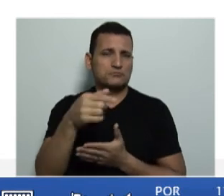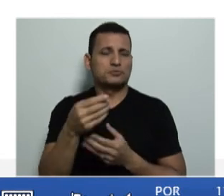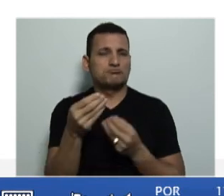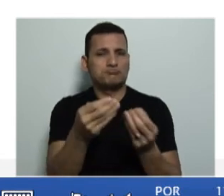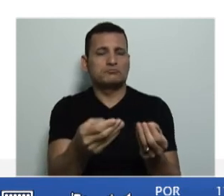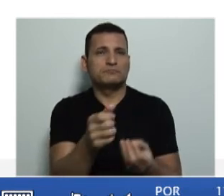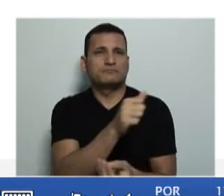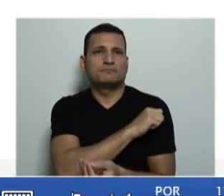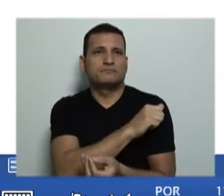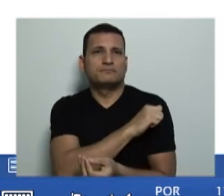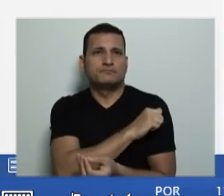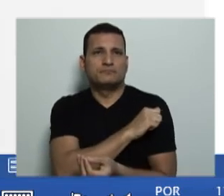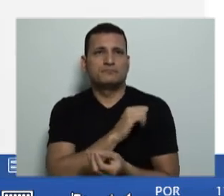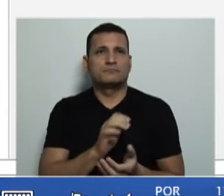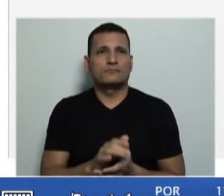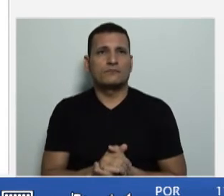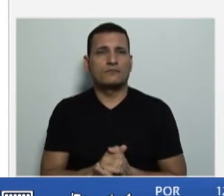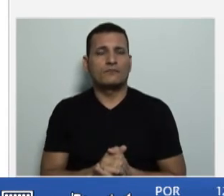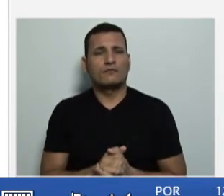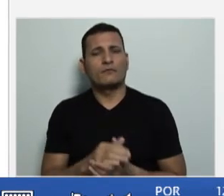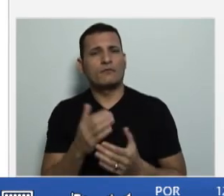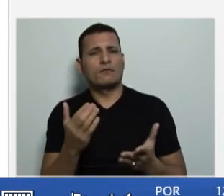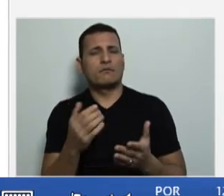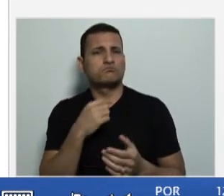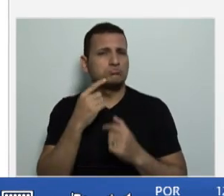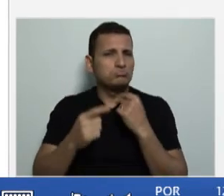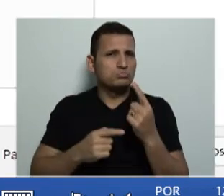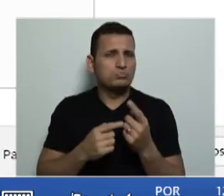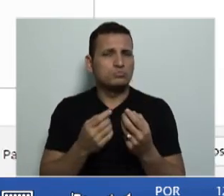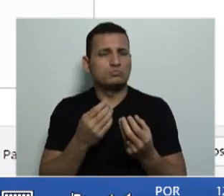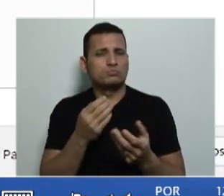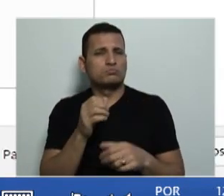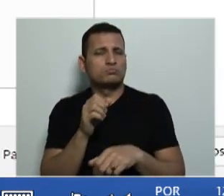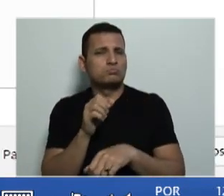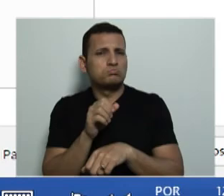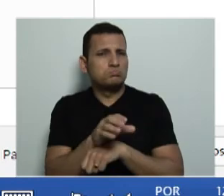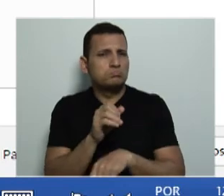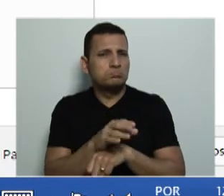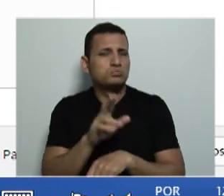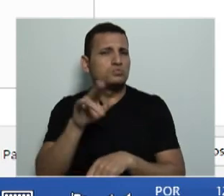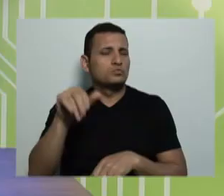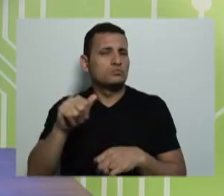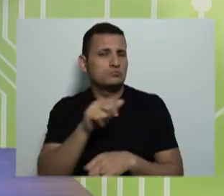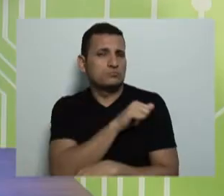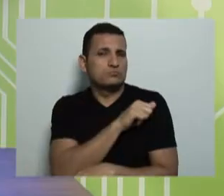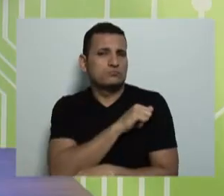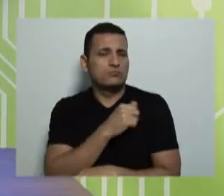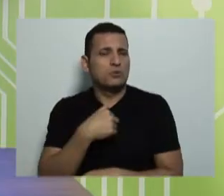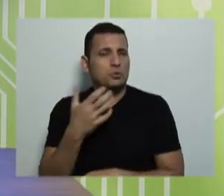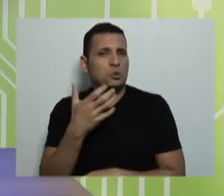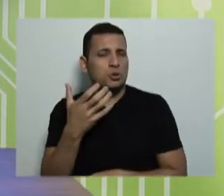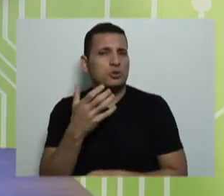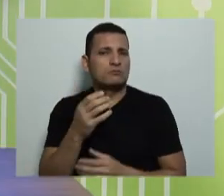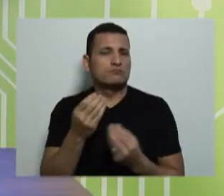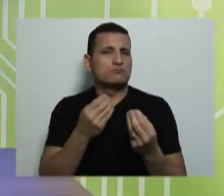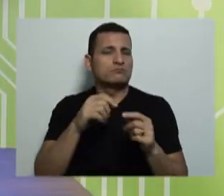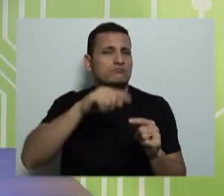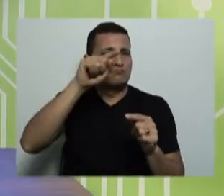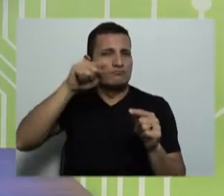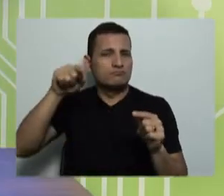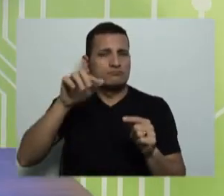aluno. Ah, professor, eu estou com dúvida, eu sou professor orientador e nunca orientei esses alunos. Eu queria um fluxograma para esse